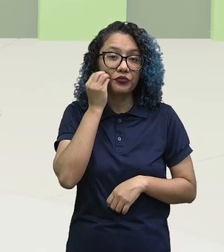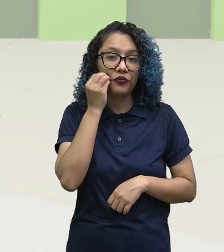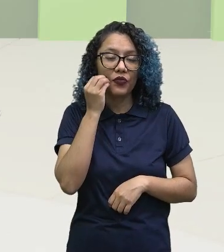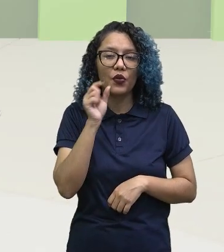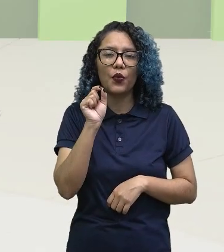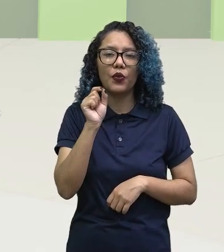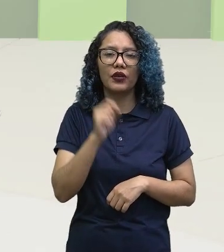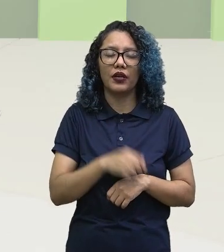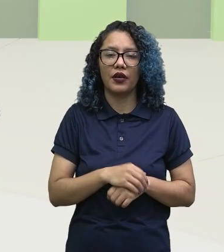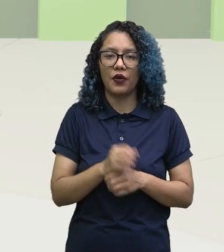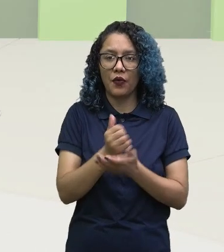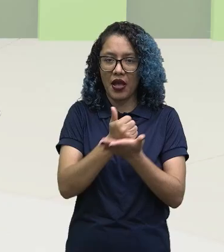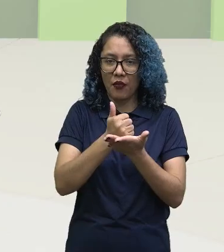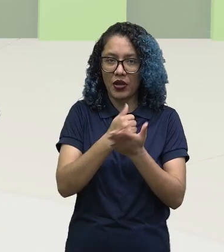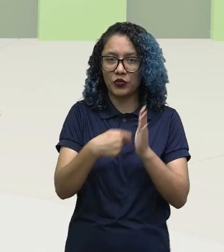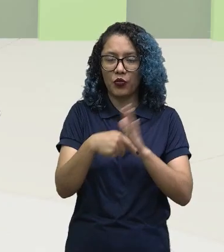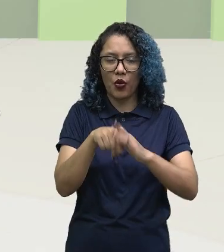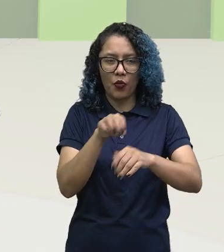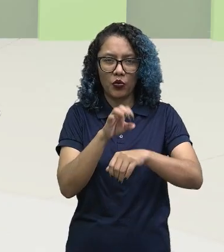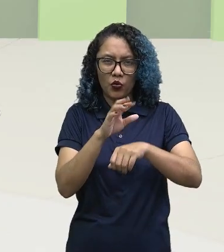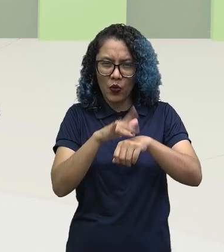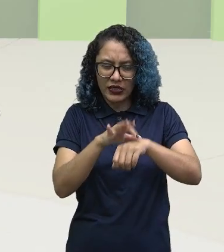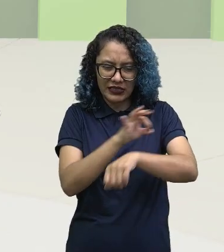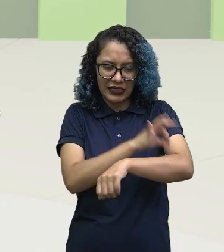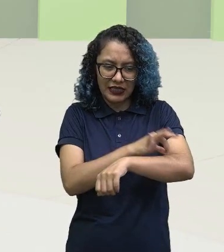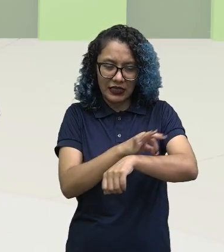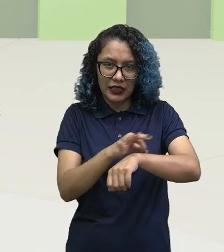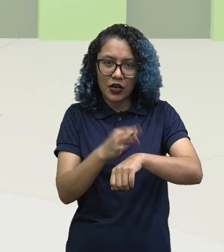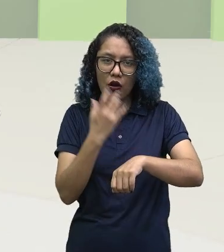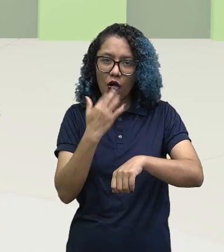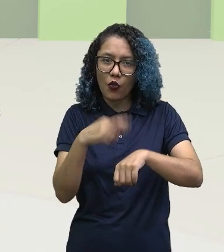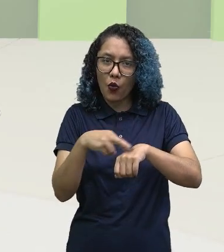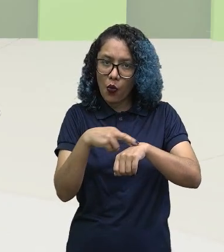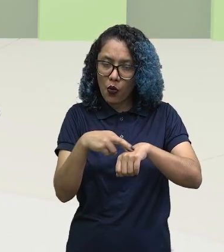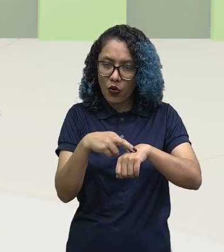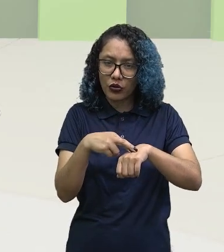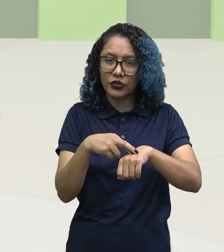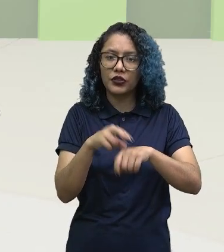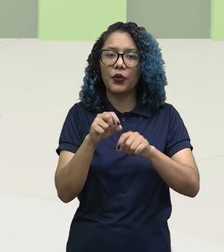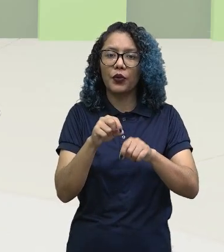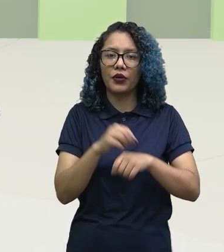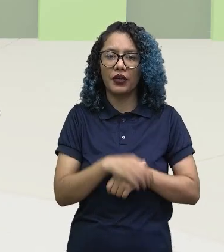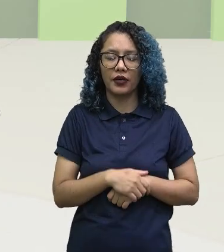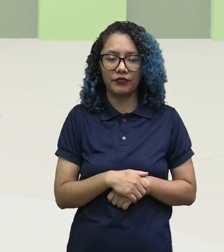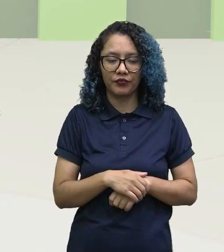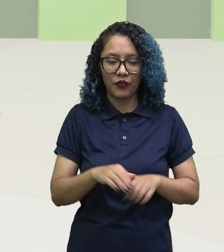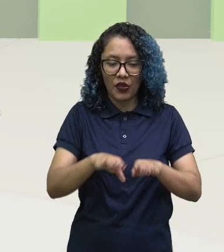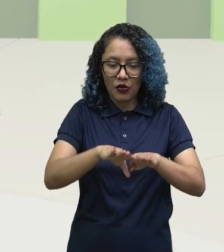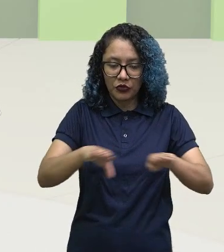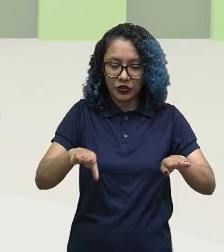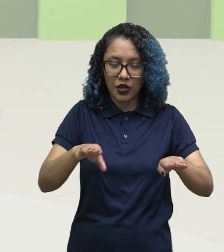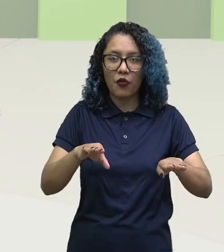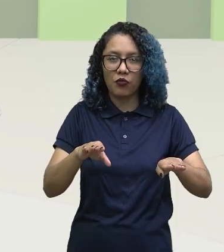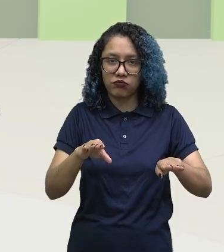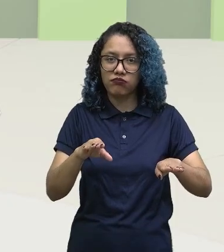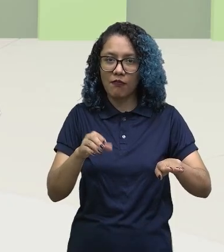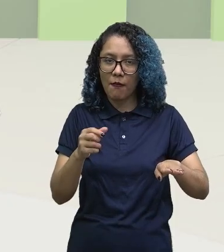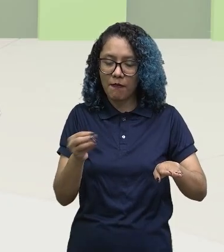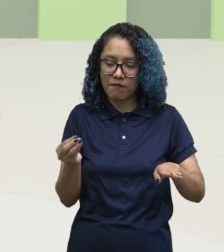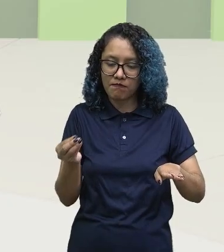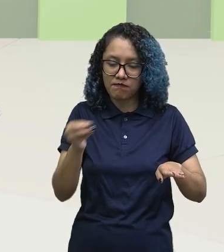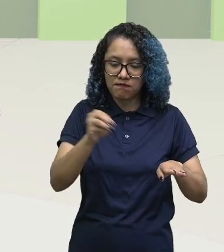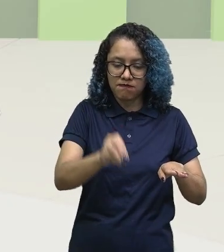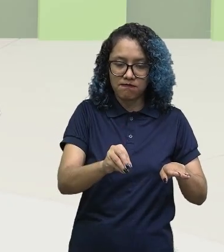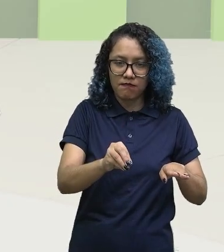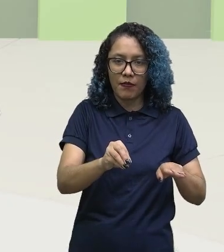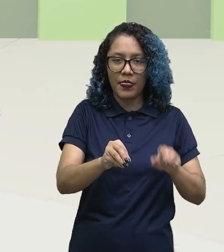que é o remédio para catapora, um roxinho. Você coloca ele ali no chão, tá? E em cima você